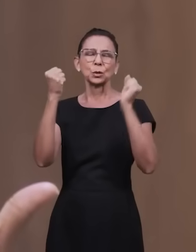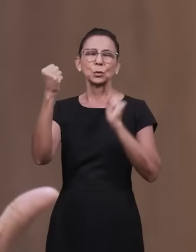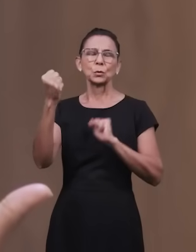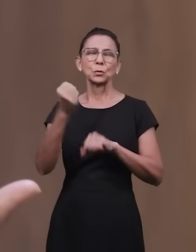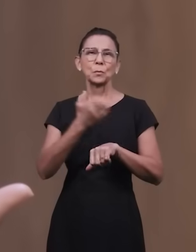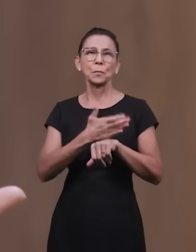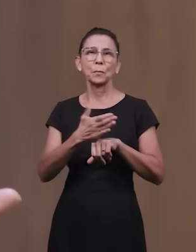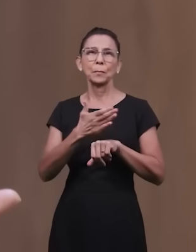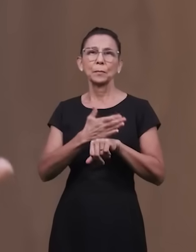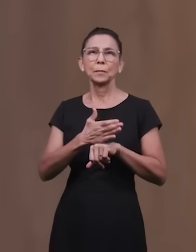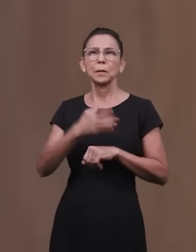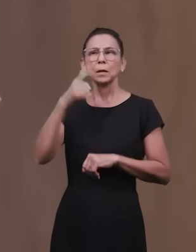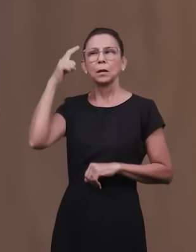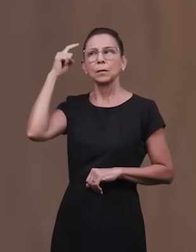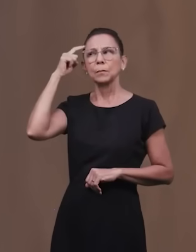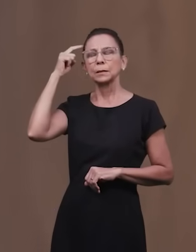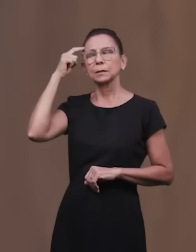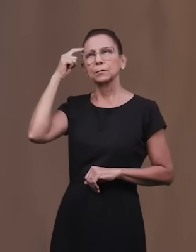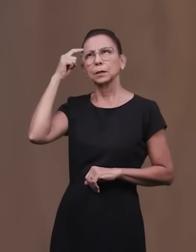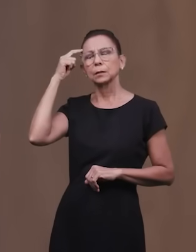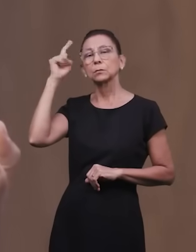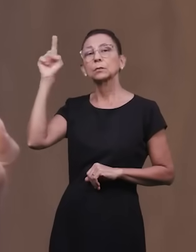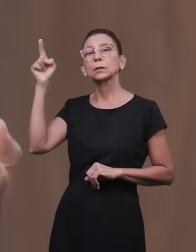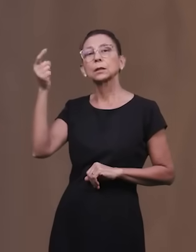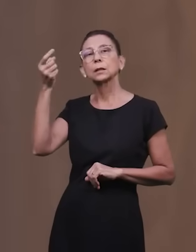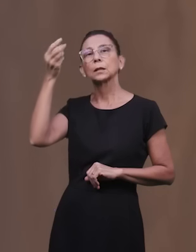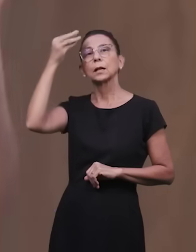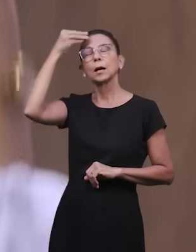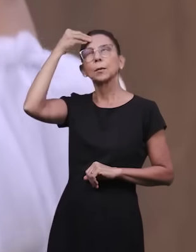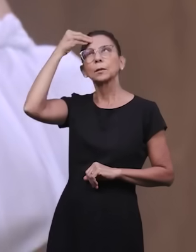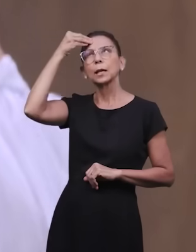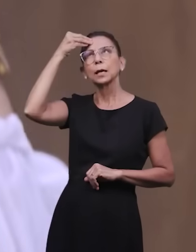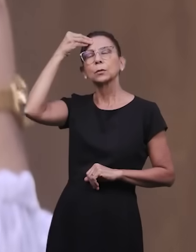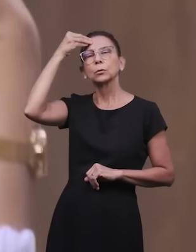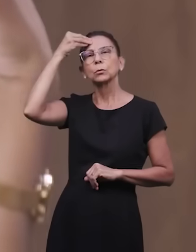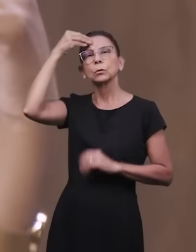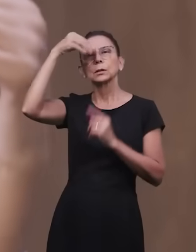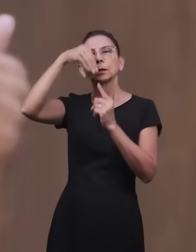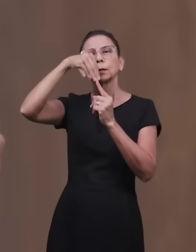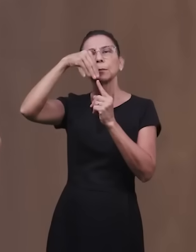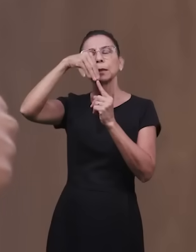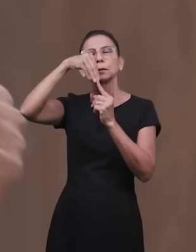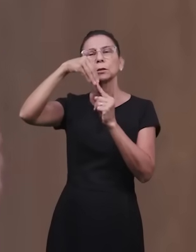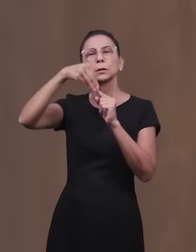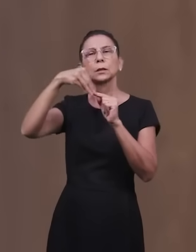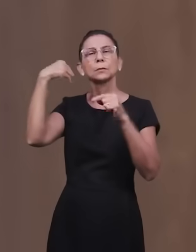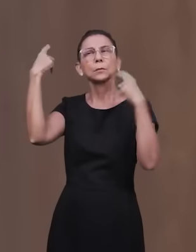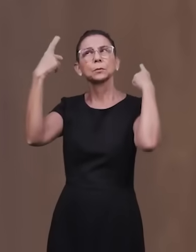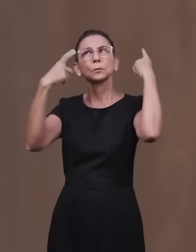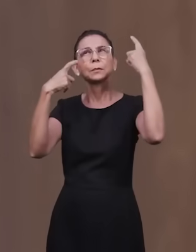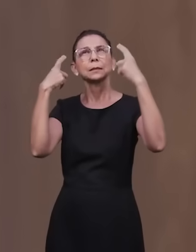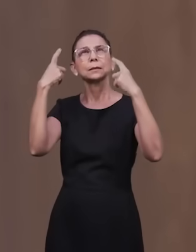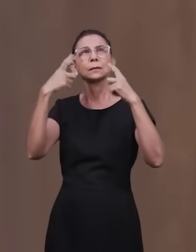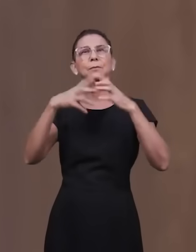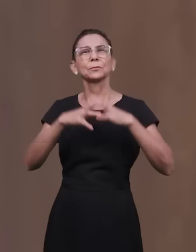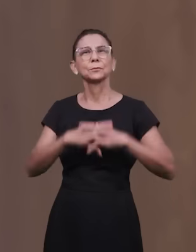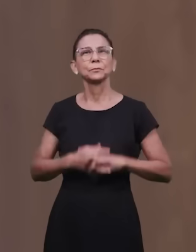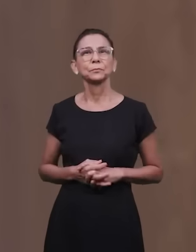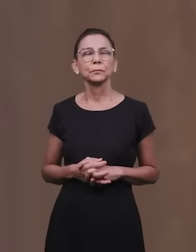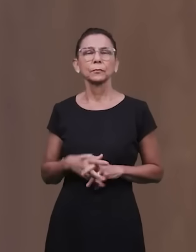os pensamentos, porque esses pensamentos vão trazer conteúdos de preocupação, que é isso que o sujeito está trazendo para eles.